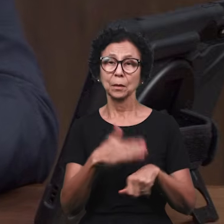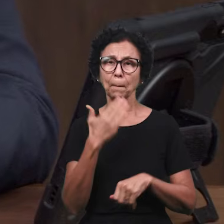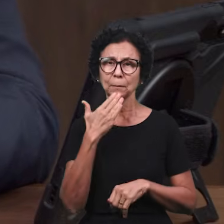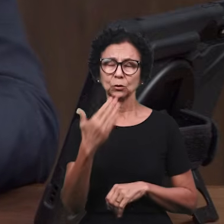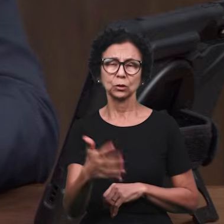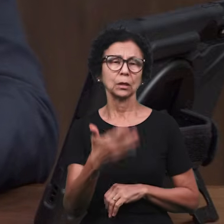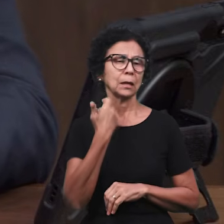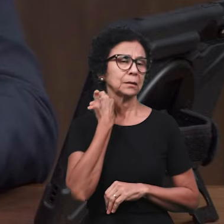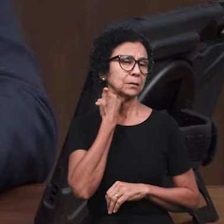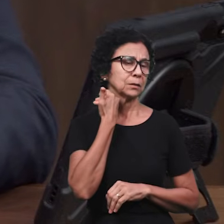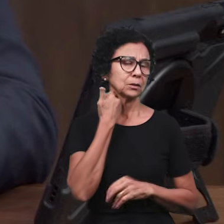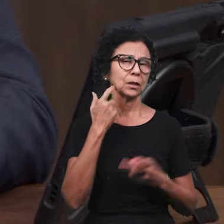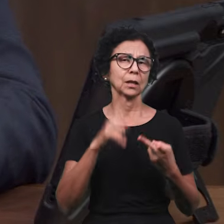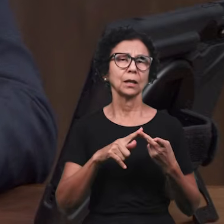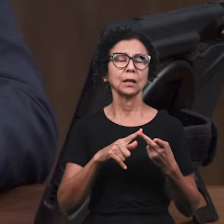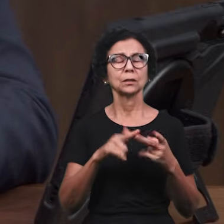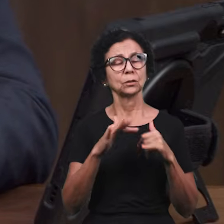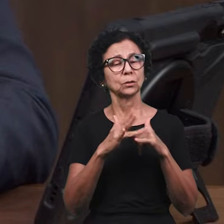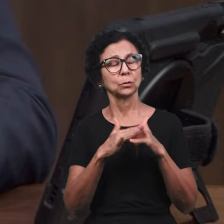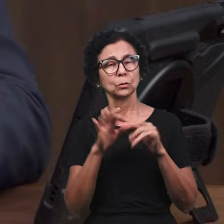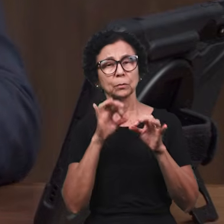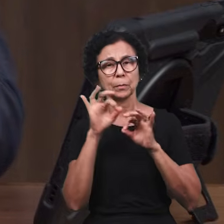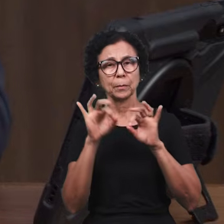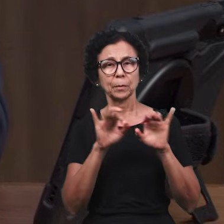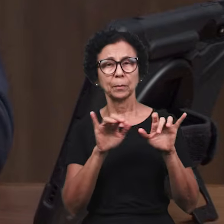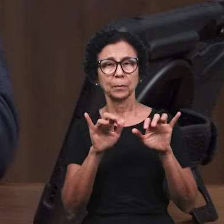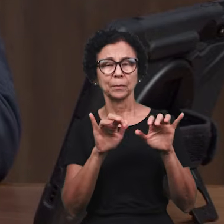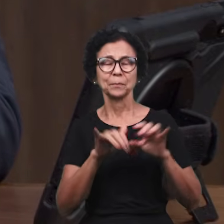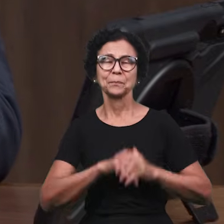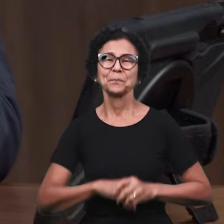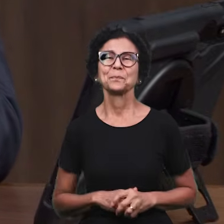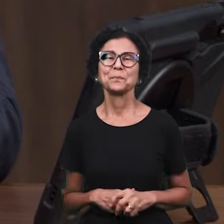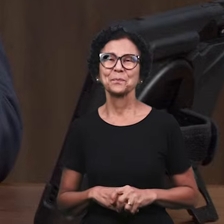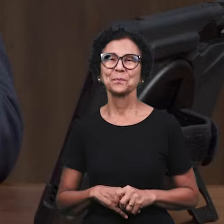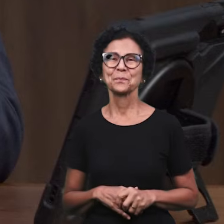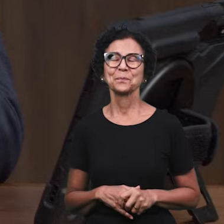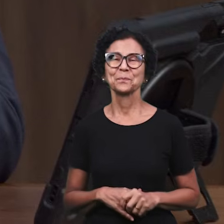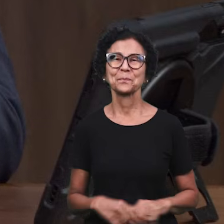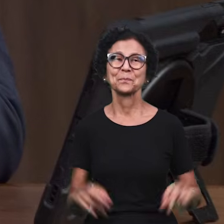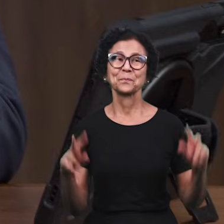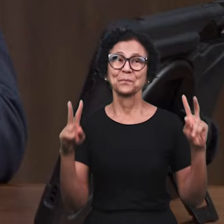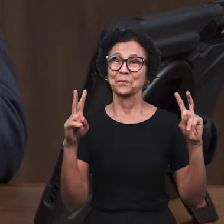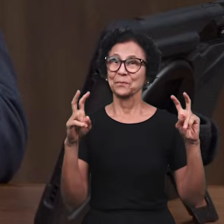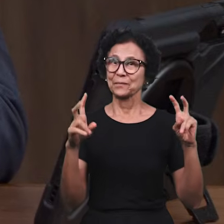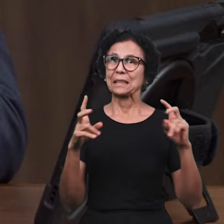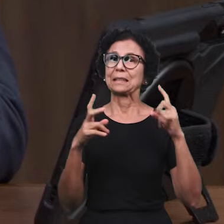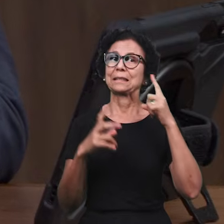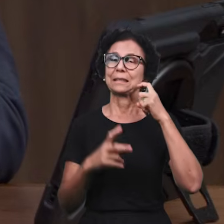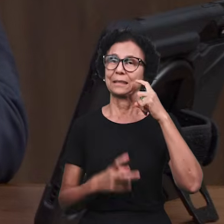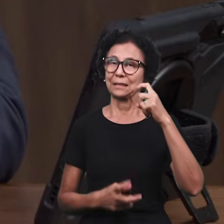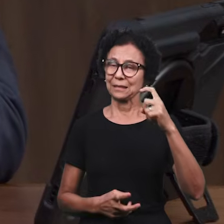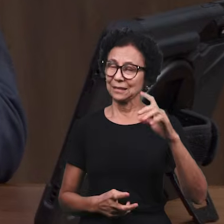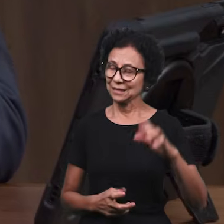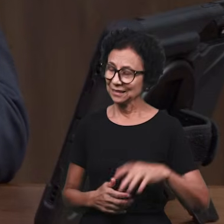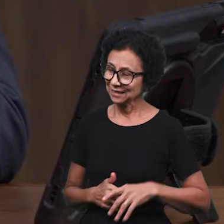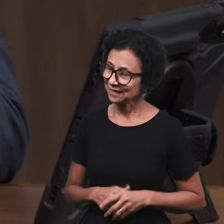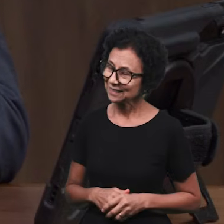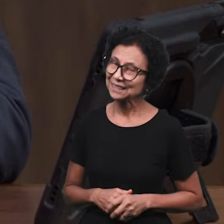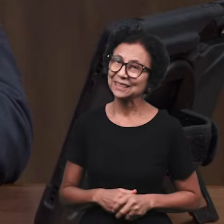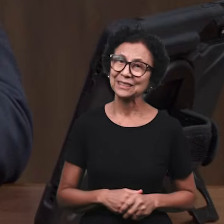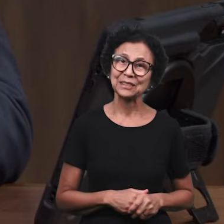dos chats, através dos comentários do YouTube. E o assunto de hoje envolve muitos dos que estão nos assistindo, pelo